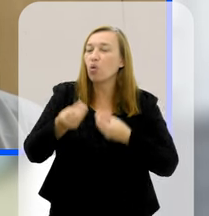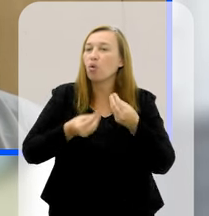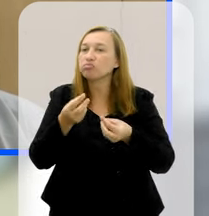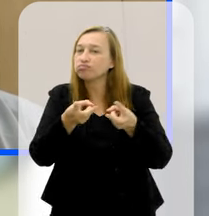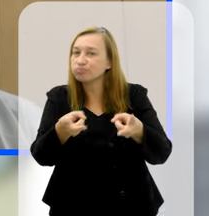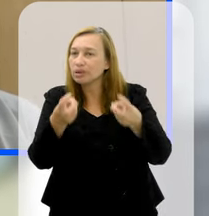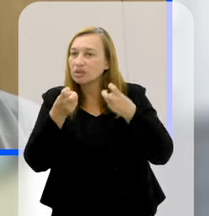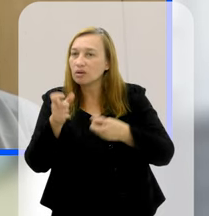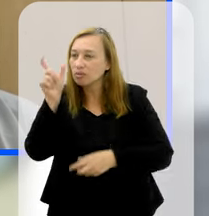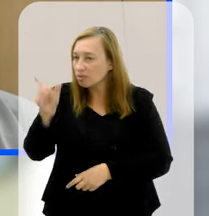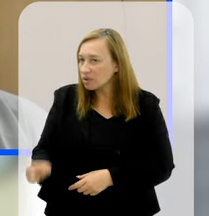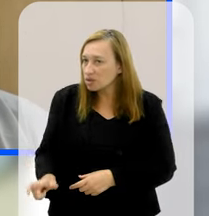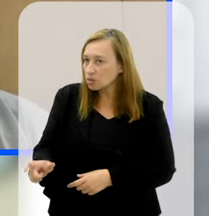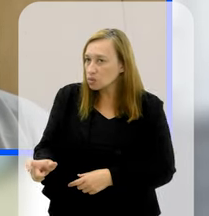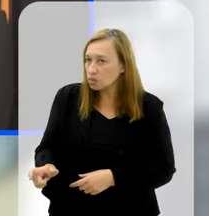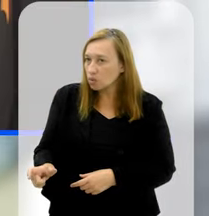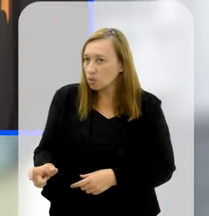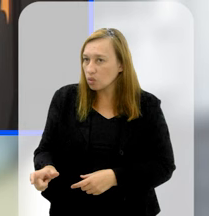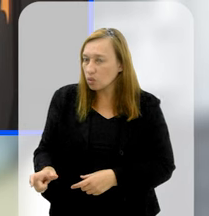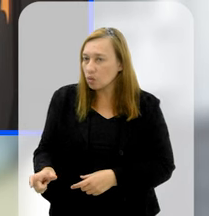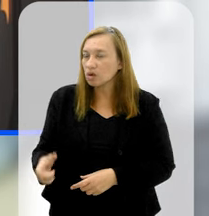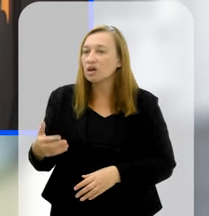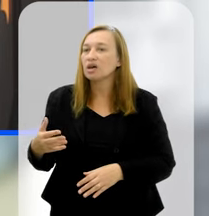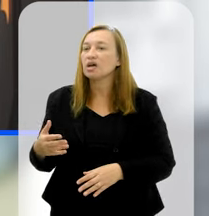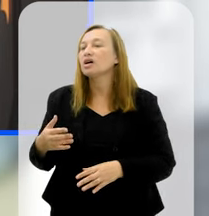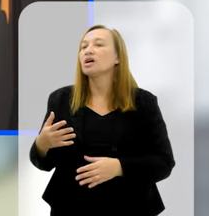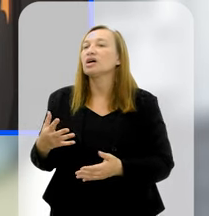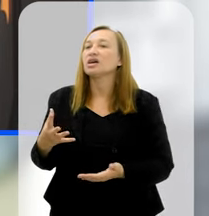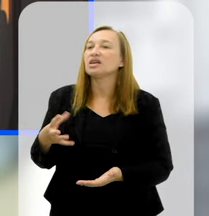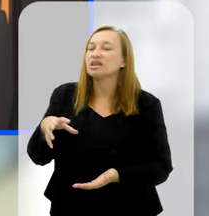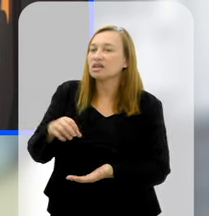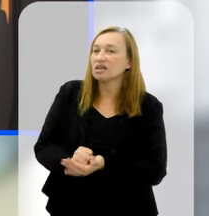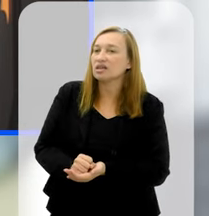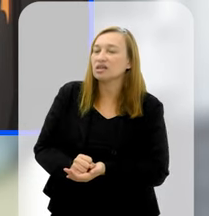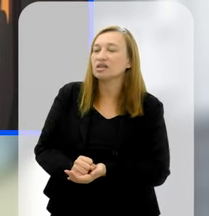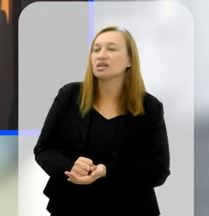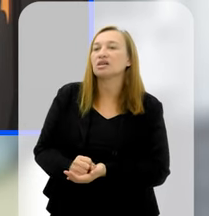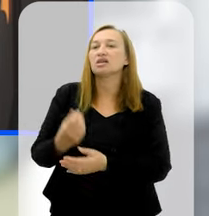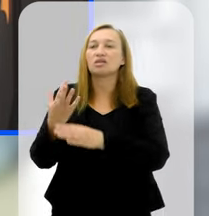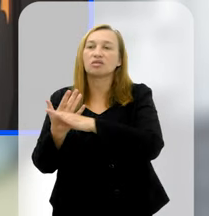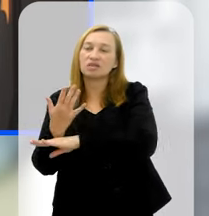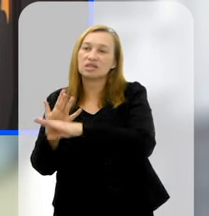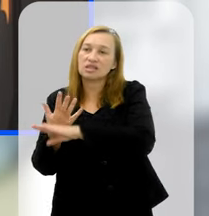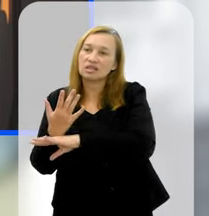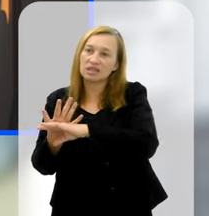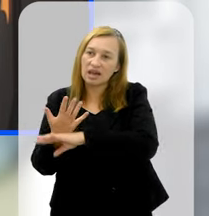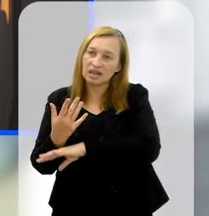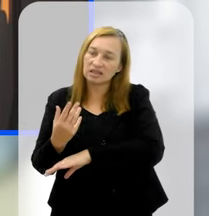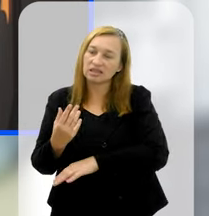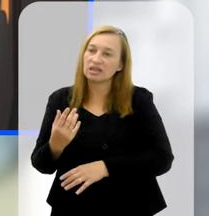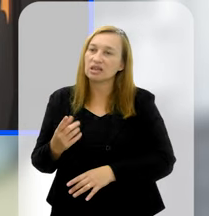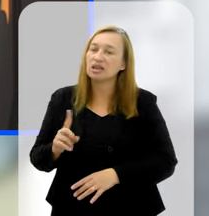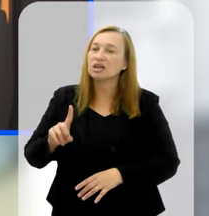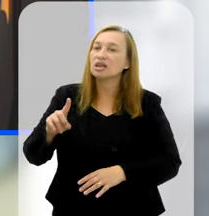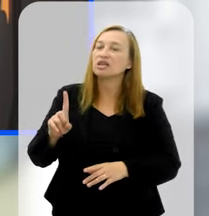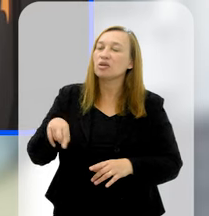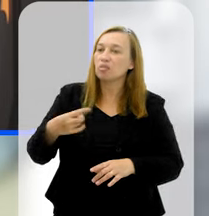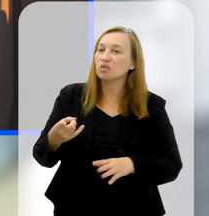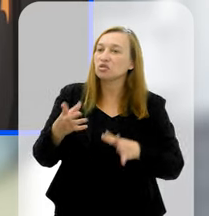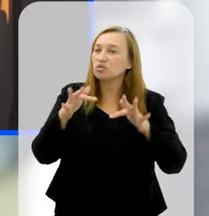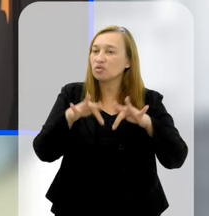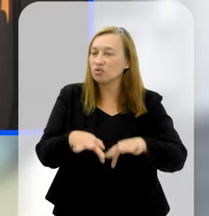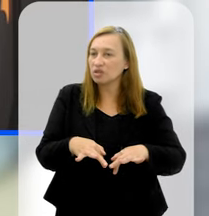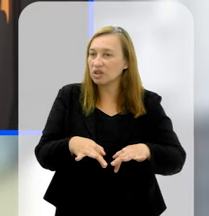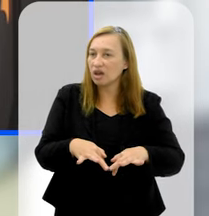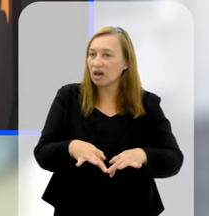senhor percebe, né, uma pessoa que se inscreve aí na Universidade da Terceira Idade, como que ela entra e como que ela sai no final